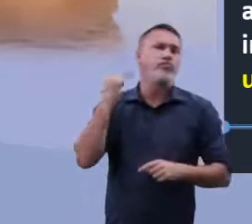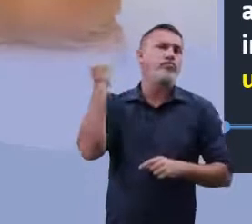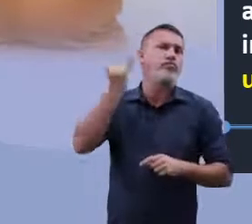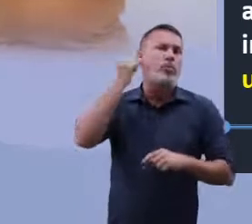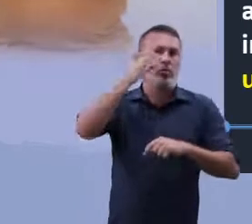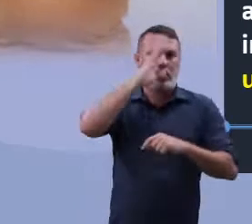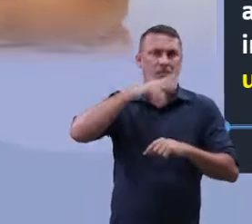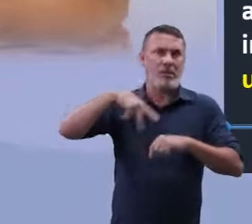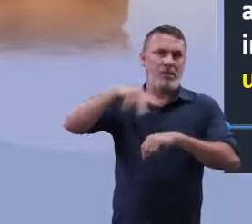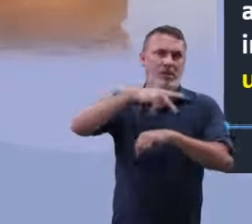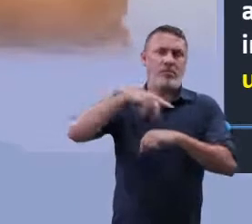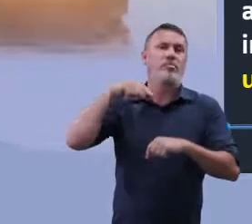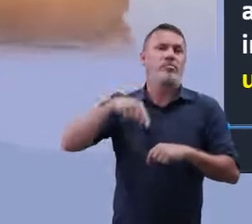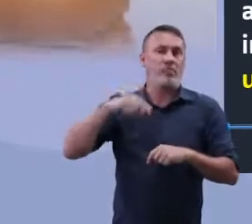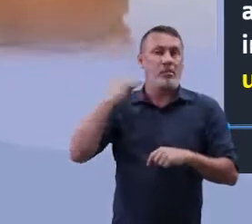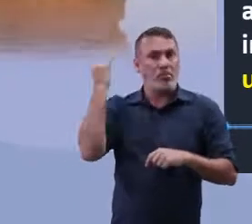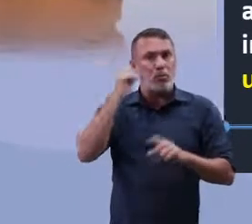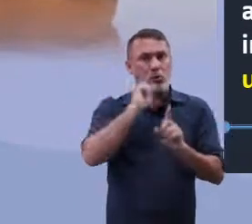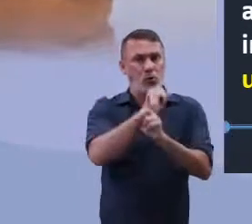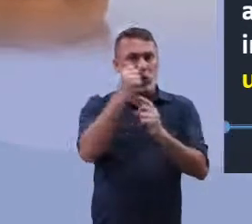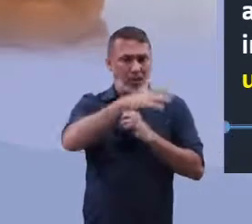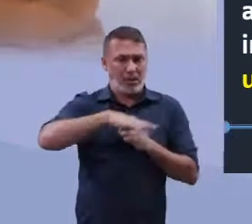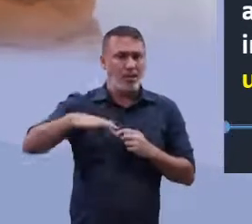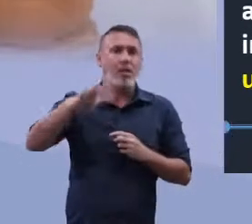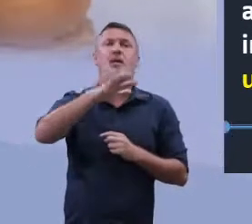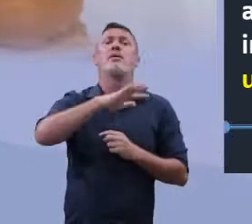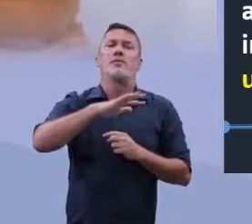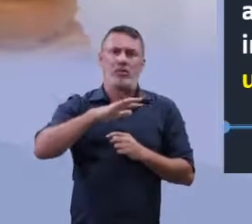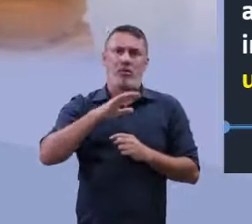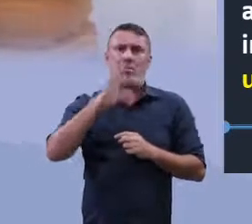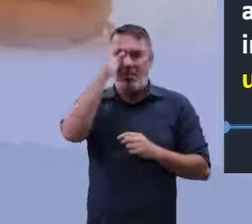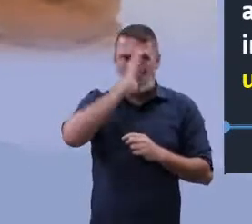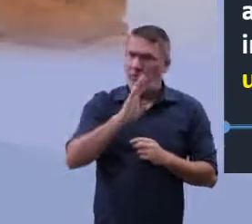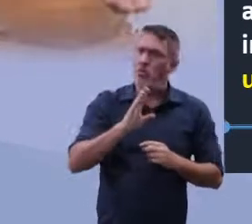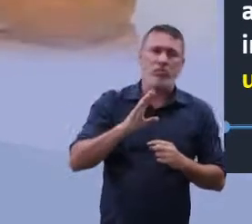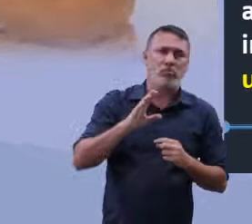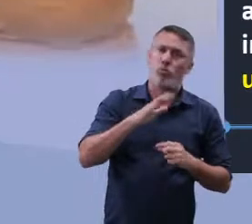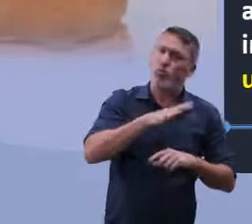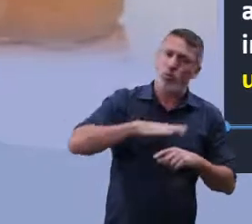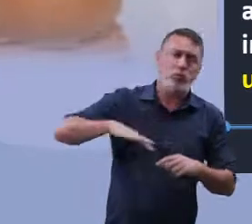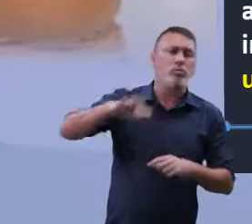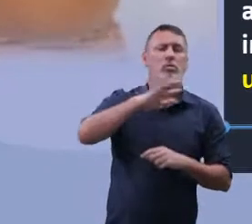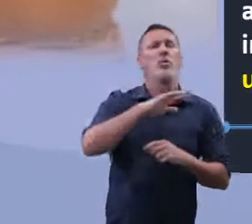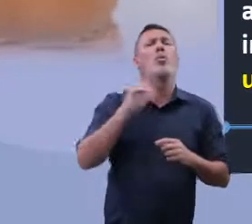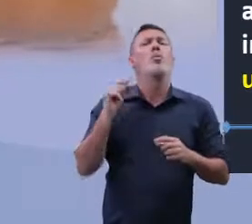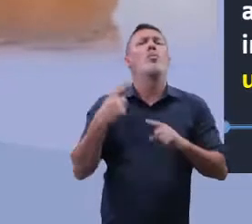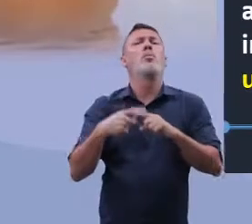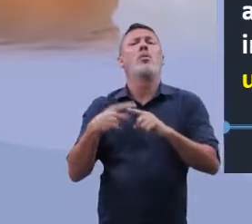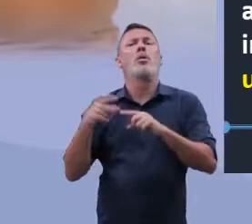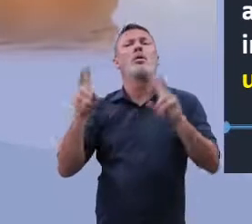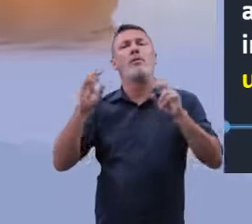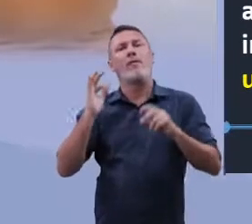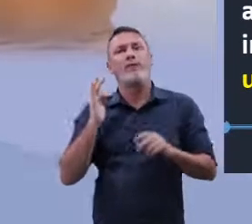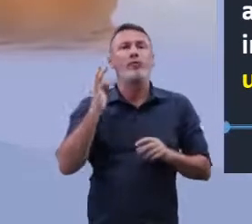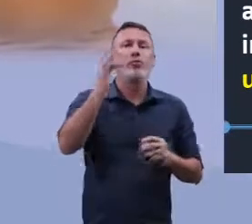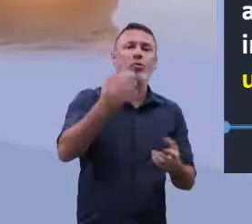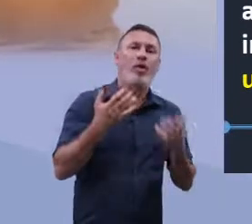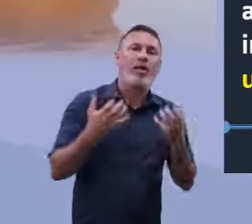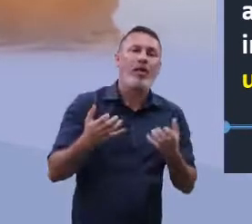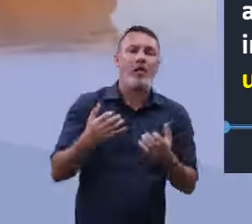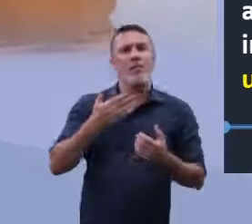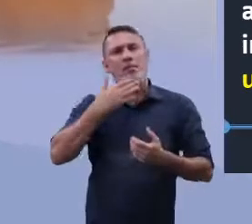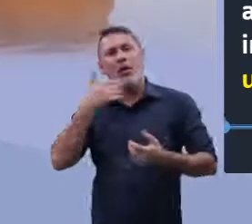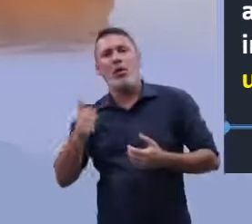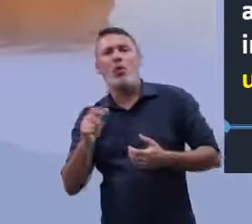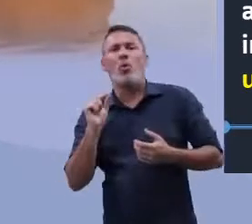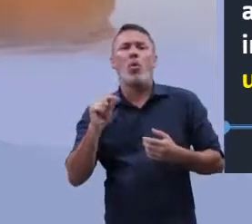importante para o nosso país, para toda a sociedade como um todo, não só o Brasil. Tá? Ocorreu ali, basicamente, que ela tem aquela ideia do futuro